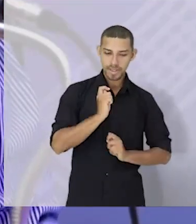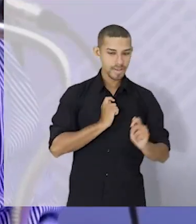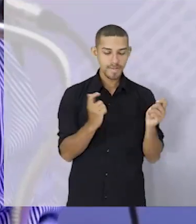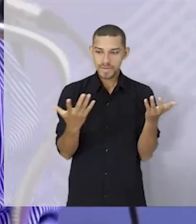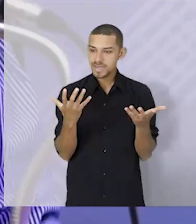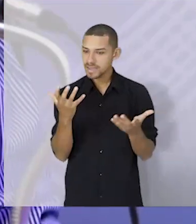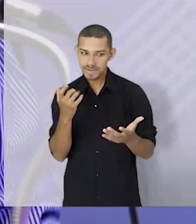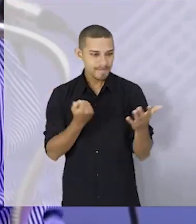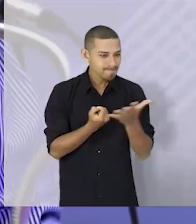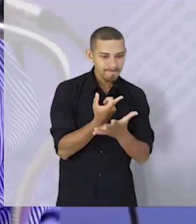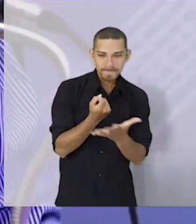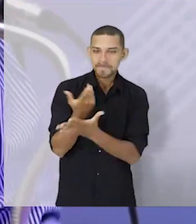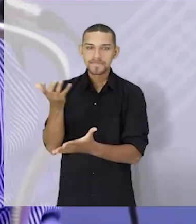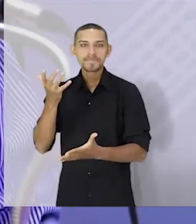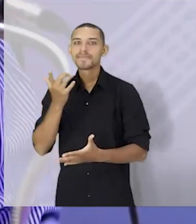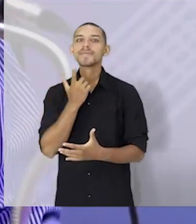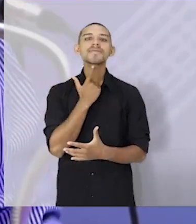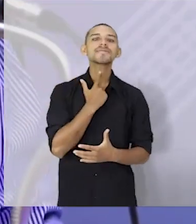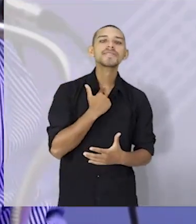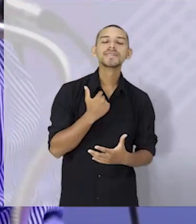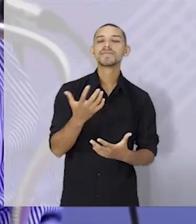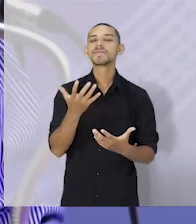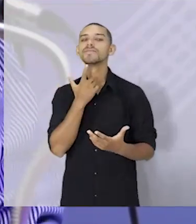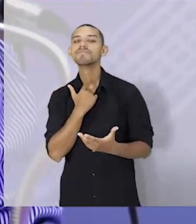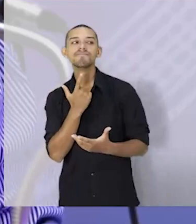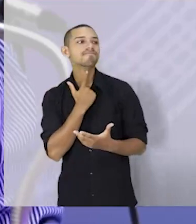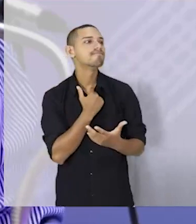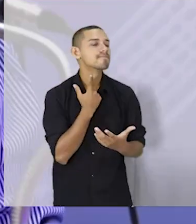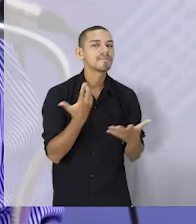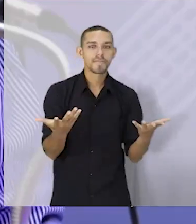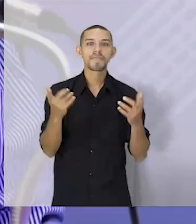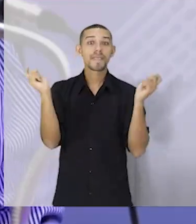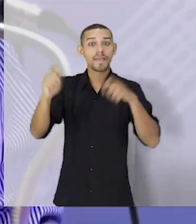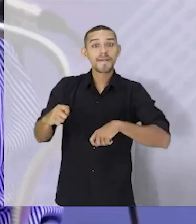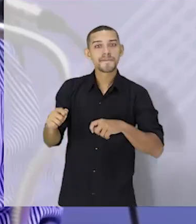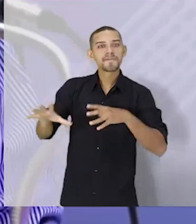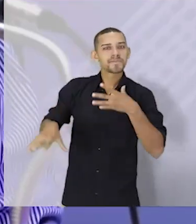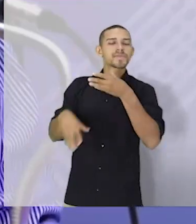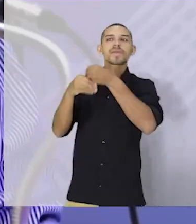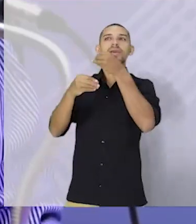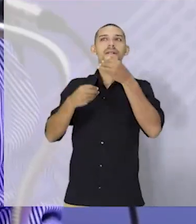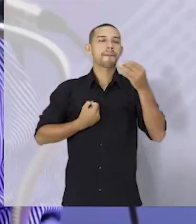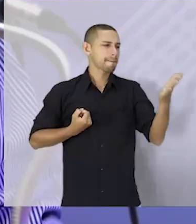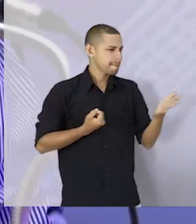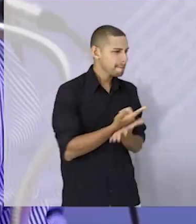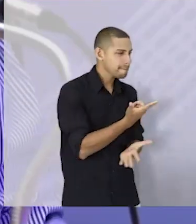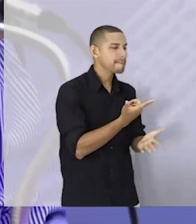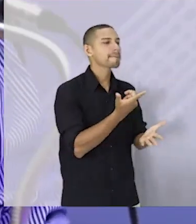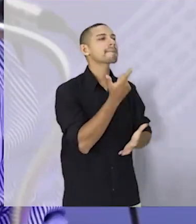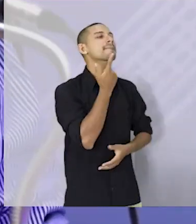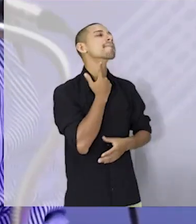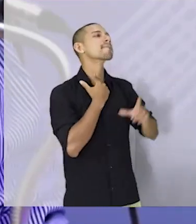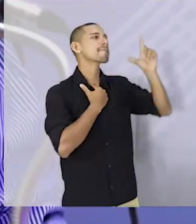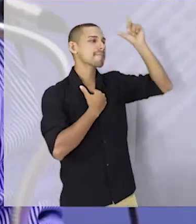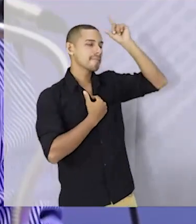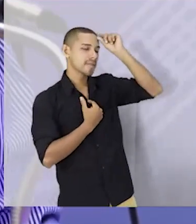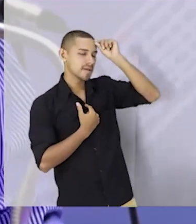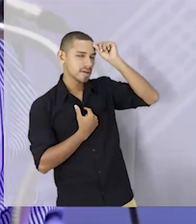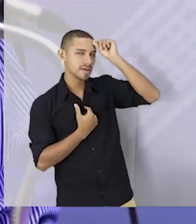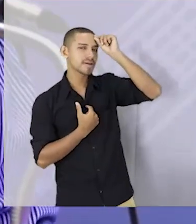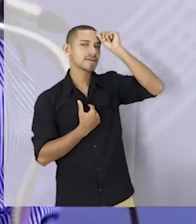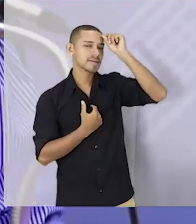ela tenta, quando eu faço essa compra, ela compensa. Ela dá um jeito de compensar aquilo que eu estou sentindo. Porque